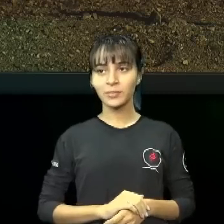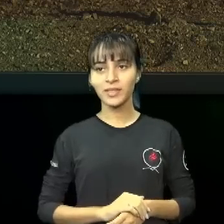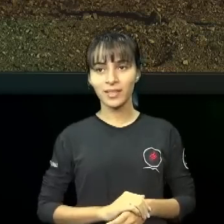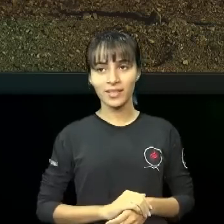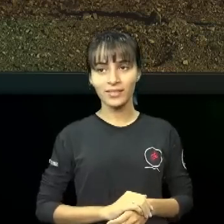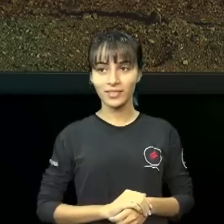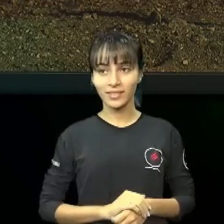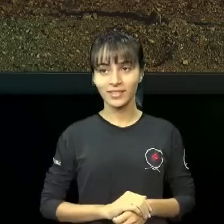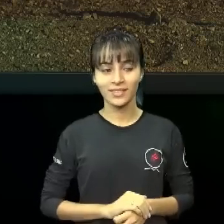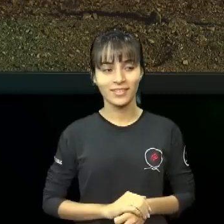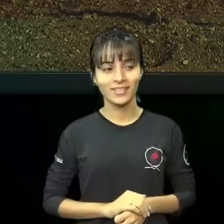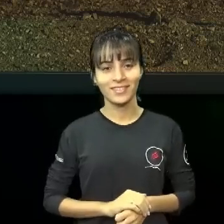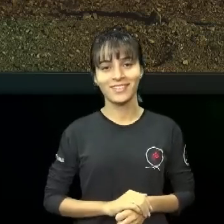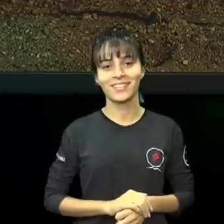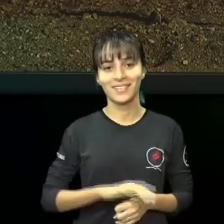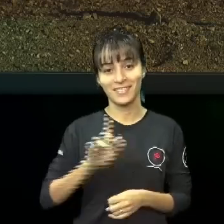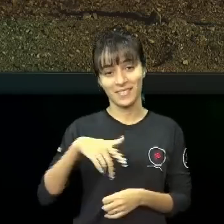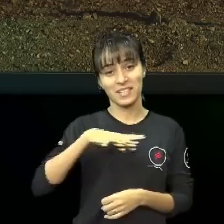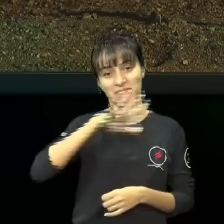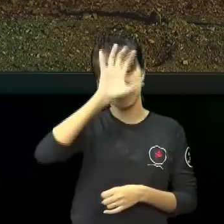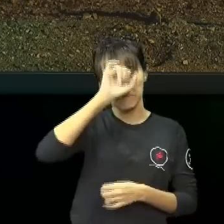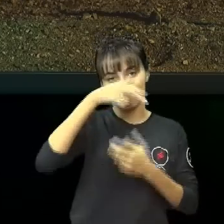aos feiticeiros